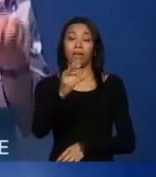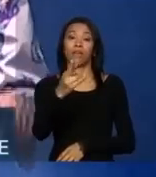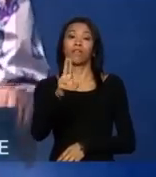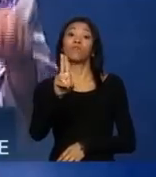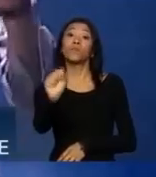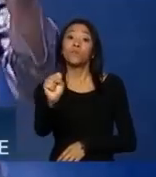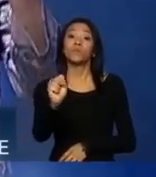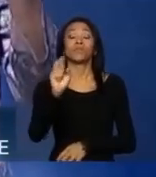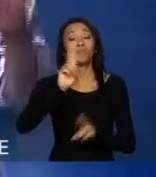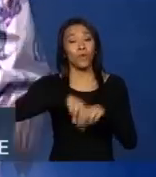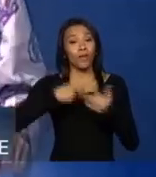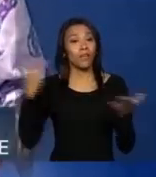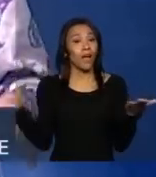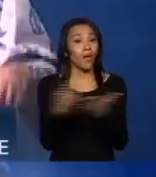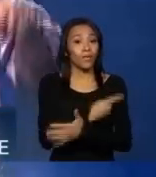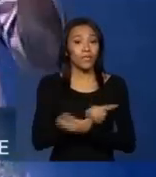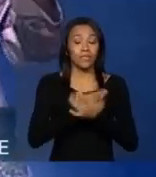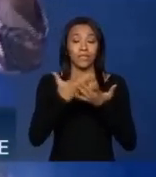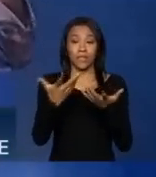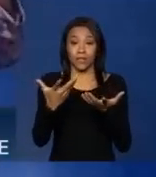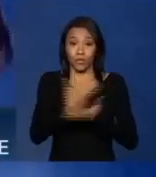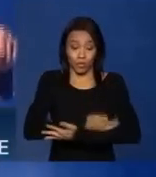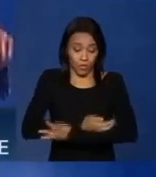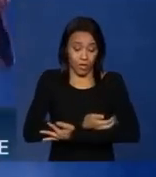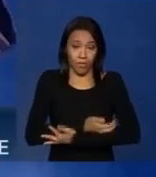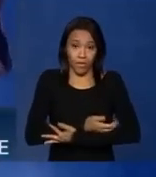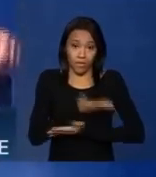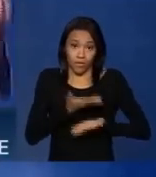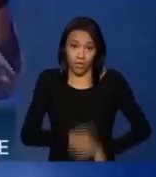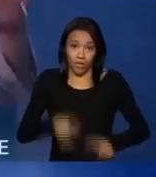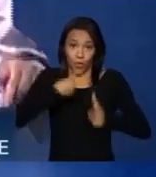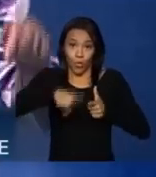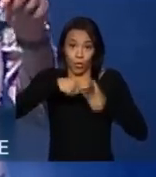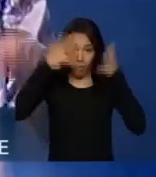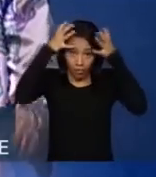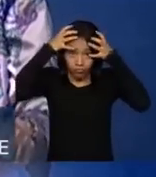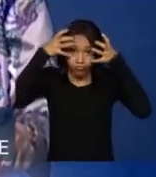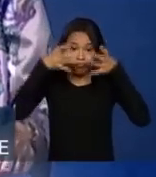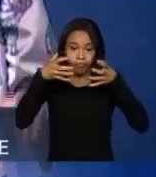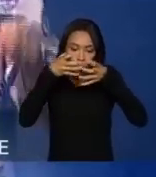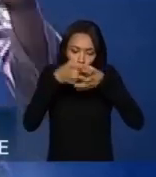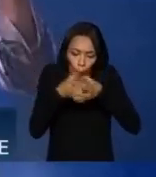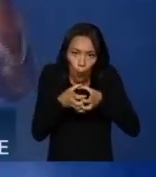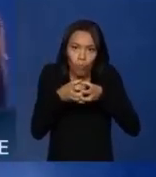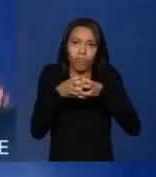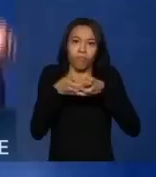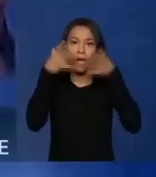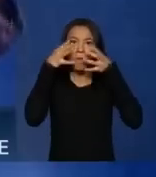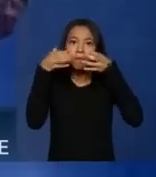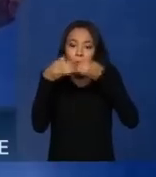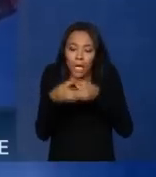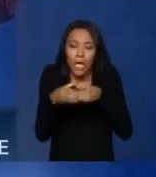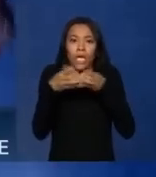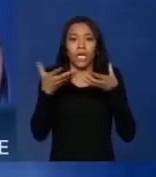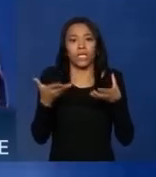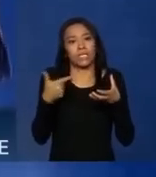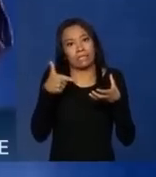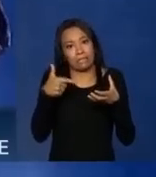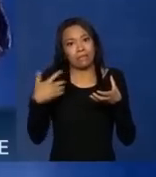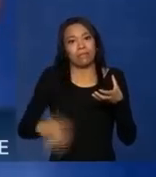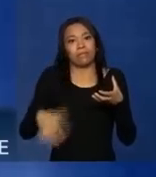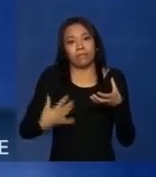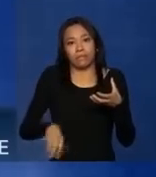questão da microencefalia, que os senhores sabem que os nossos especialistas parecem